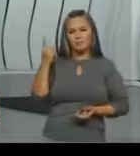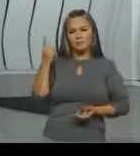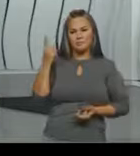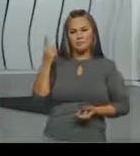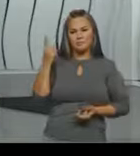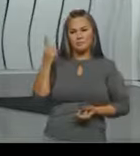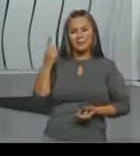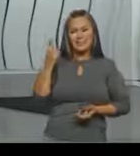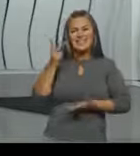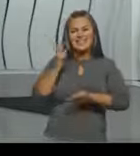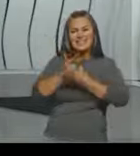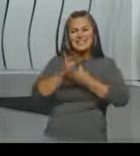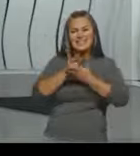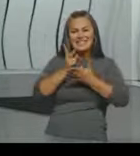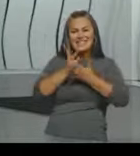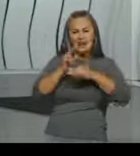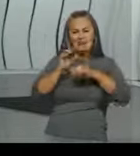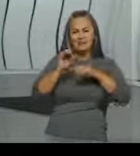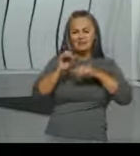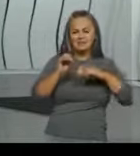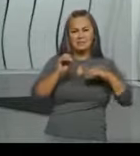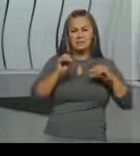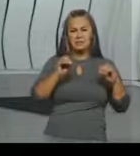está aumentando sempre no sentido